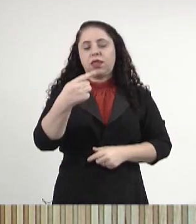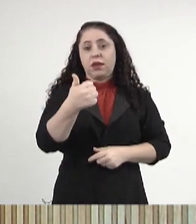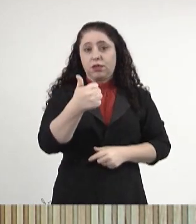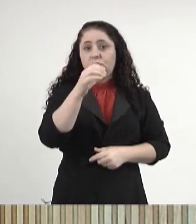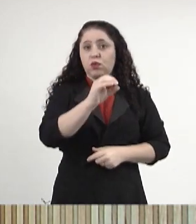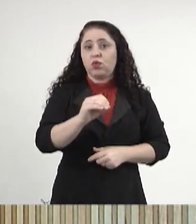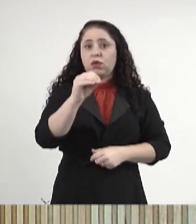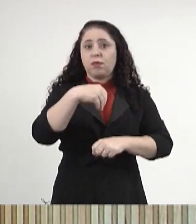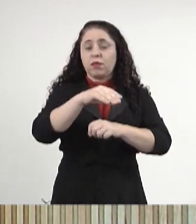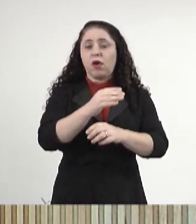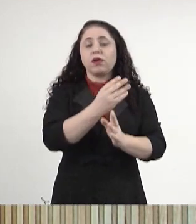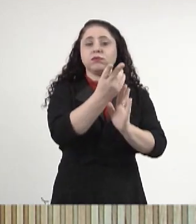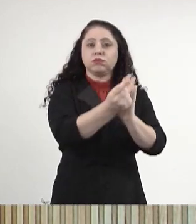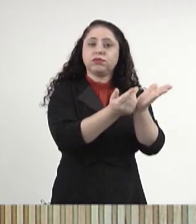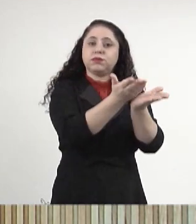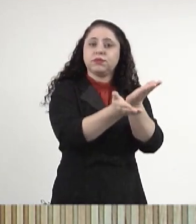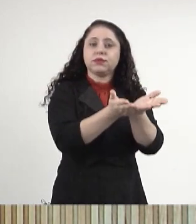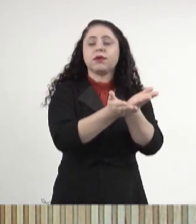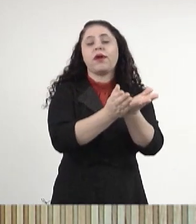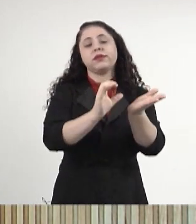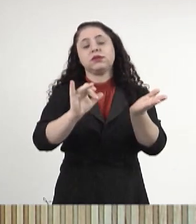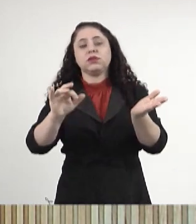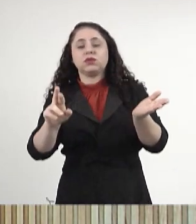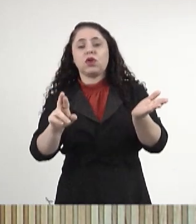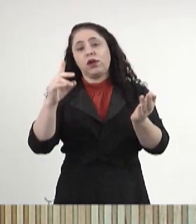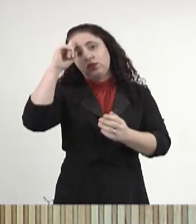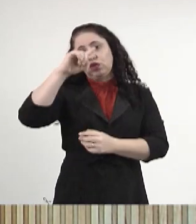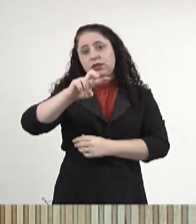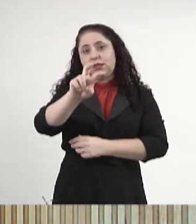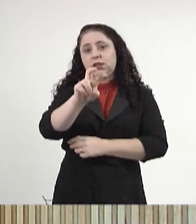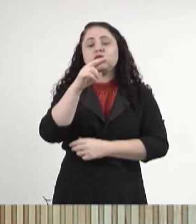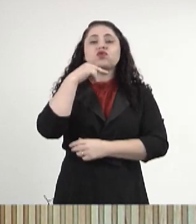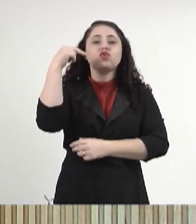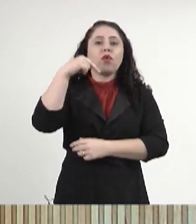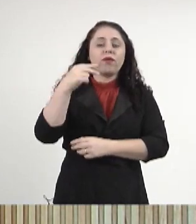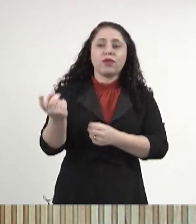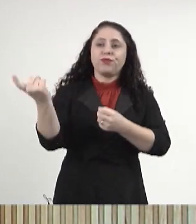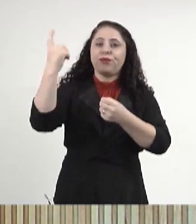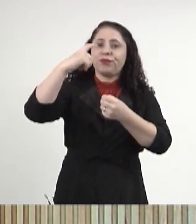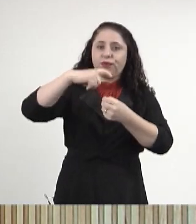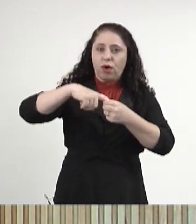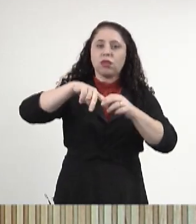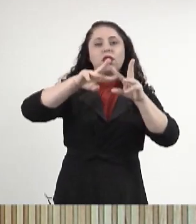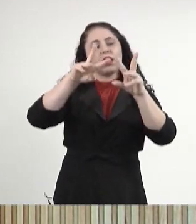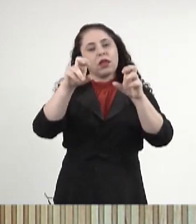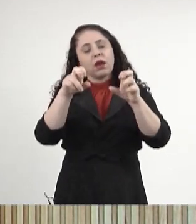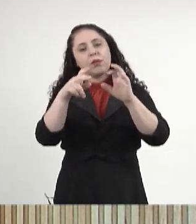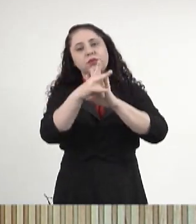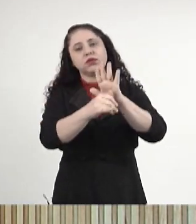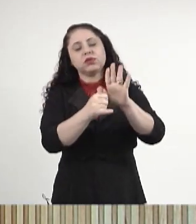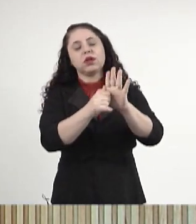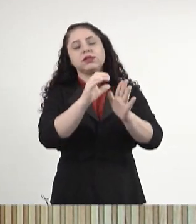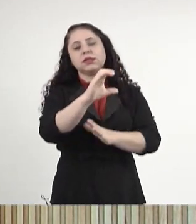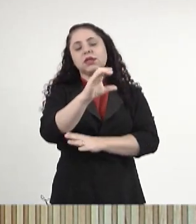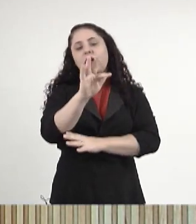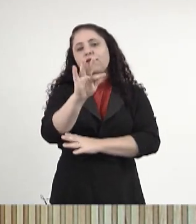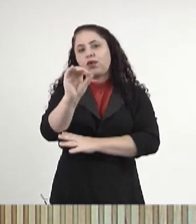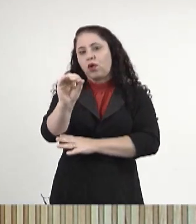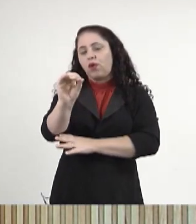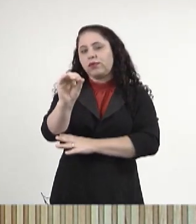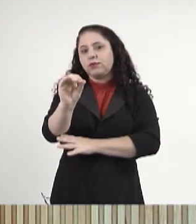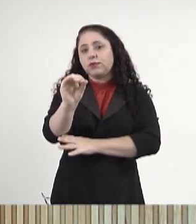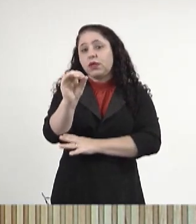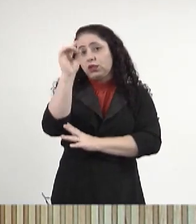tem a distribuição na Comissão de Finanças e Orçamento, no dia 5 de novembro a devolução dessas matérias pela CFO e no